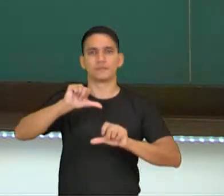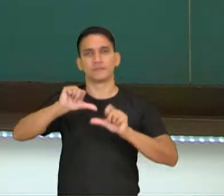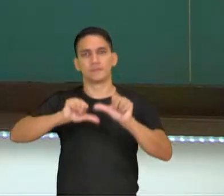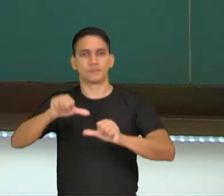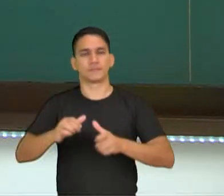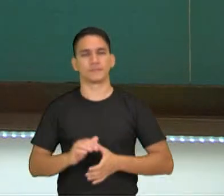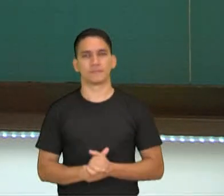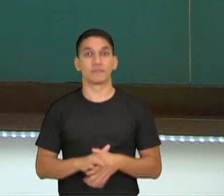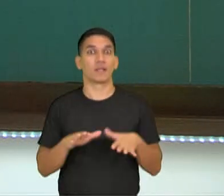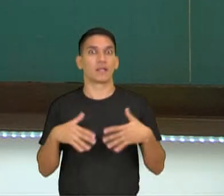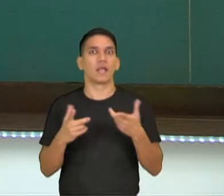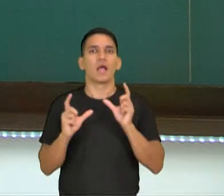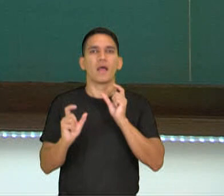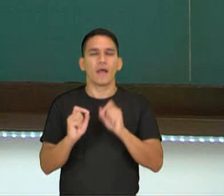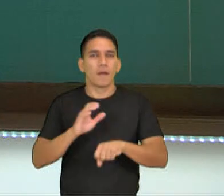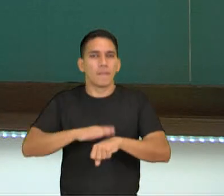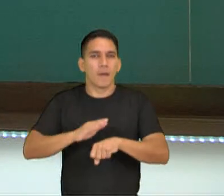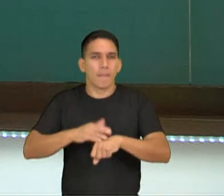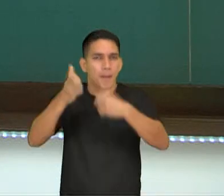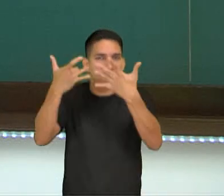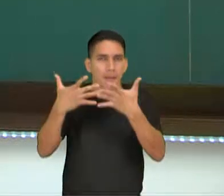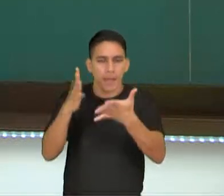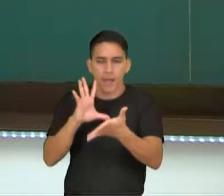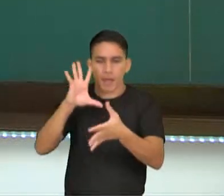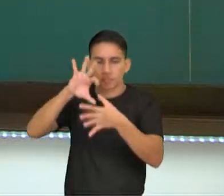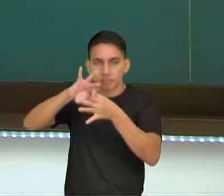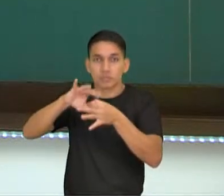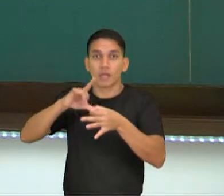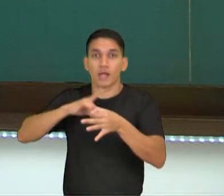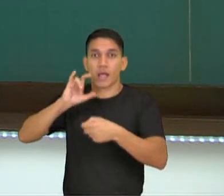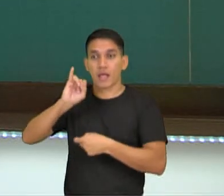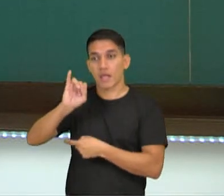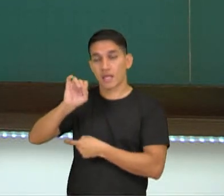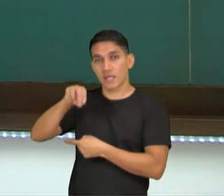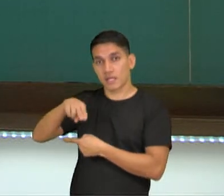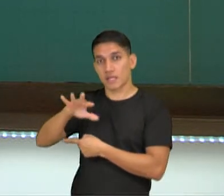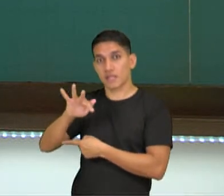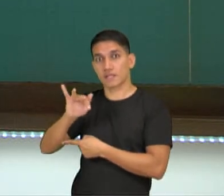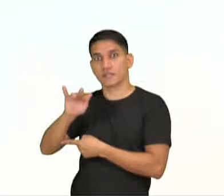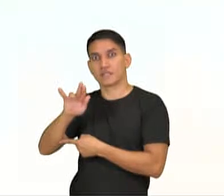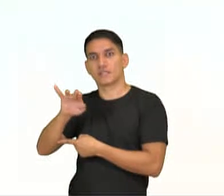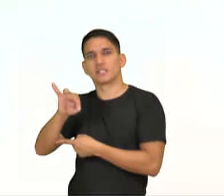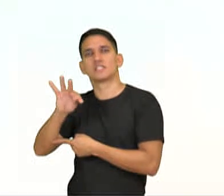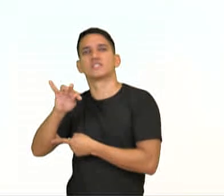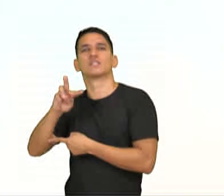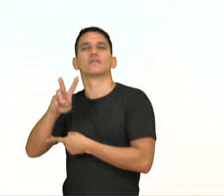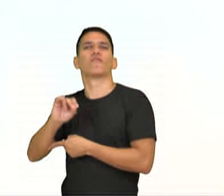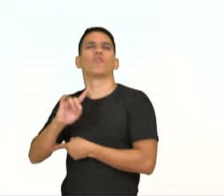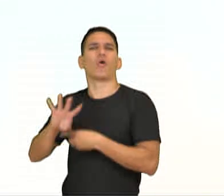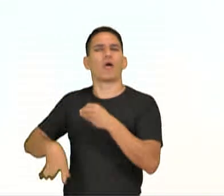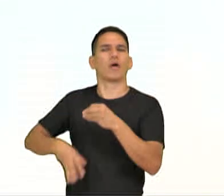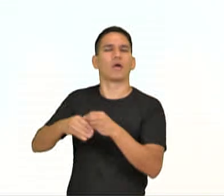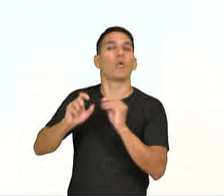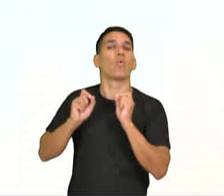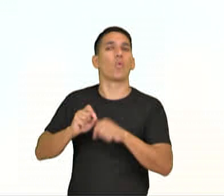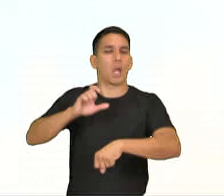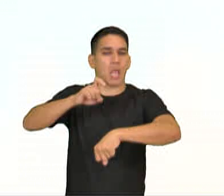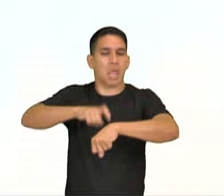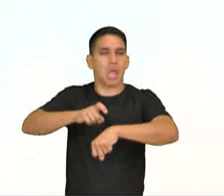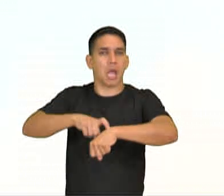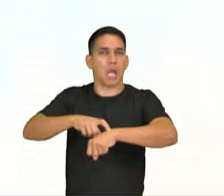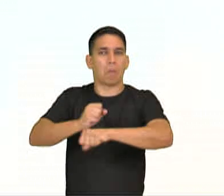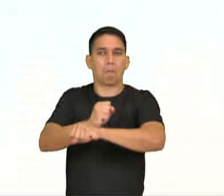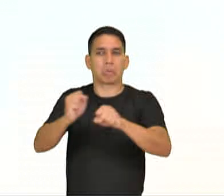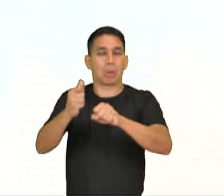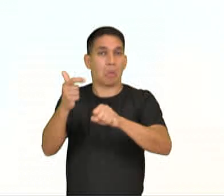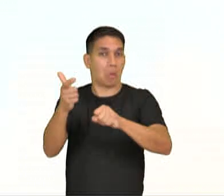no caso, quando nós colocamos esse verbo no infinitivo, que ele termina em ar, er ou ir, isso atribui uma atemporalidade ao